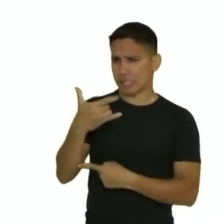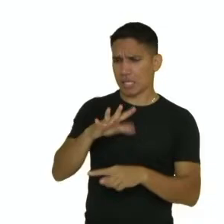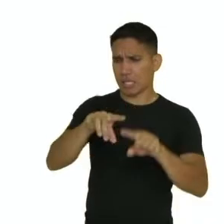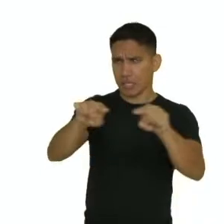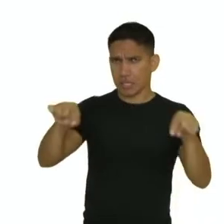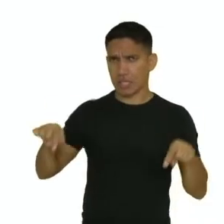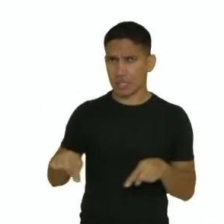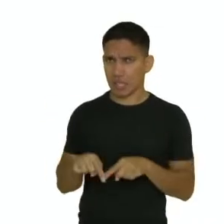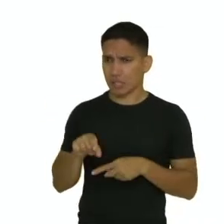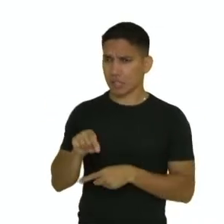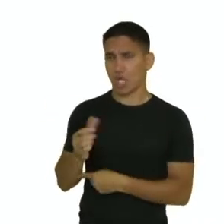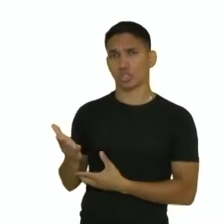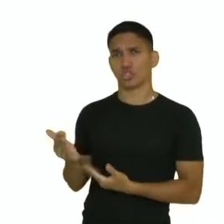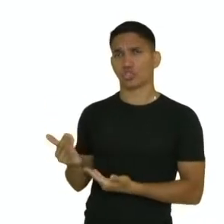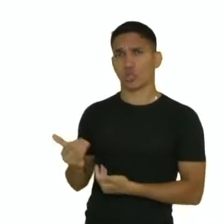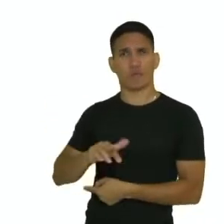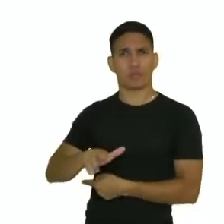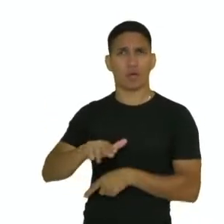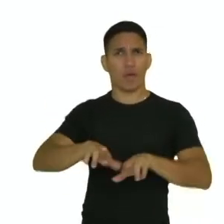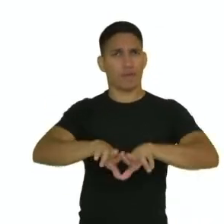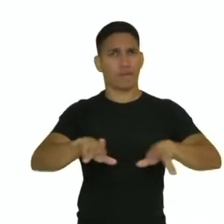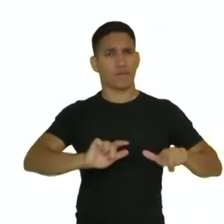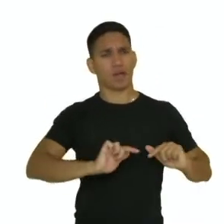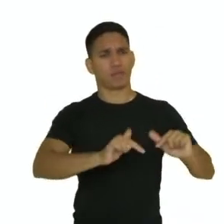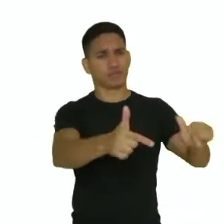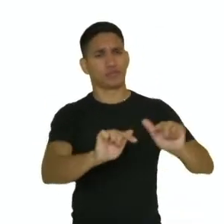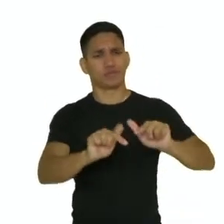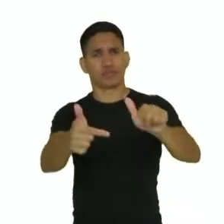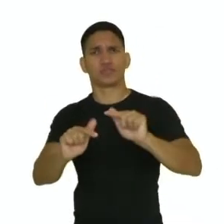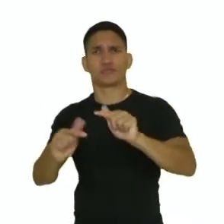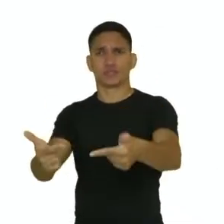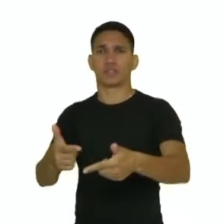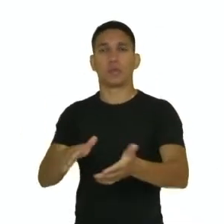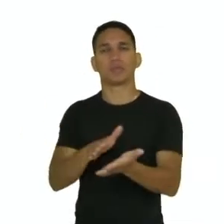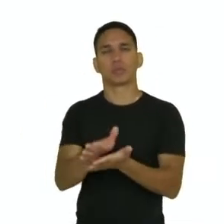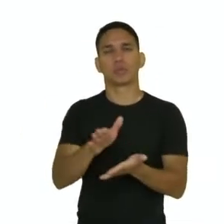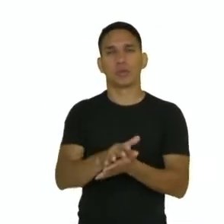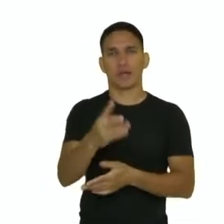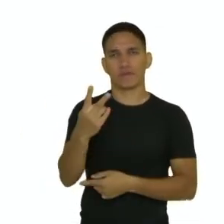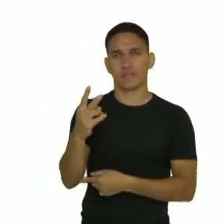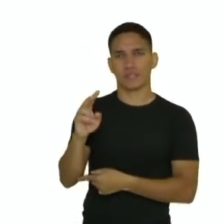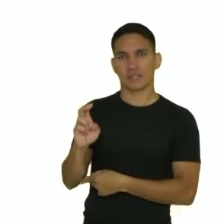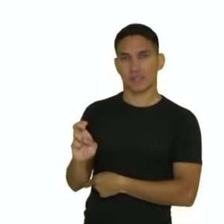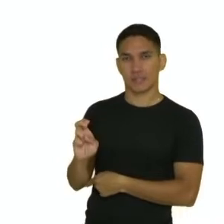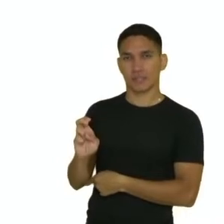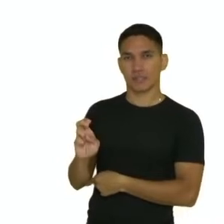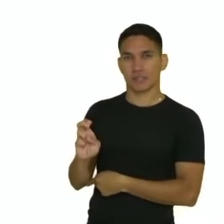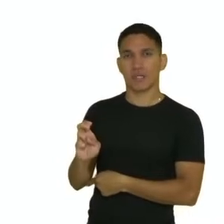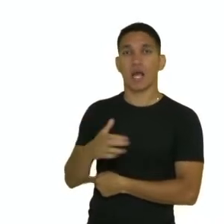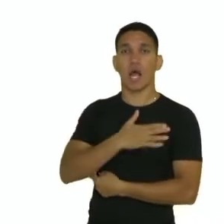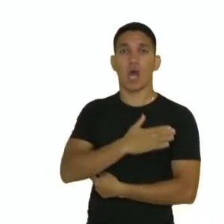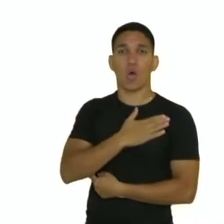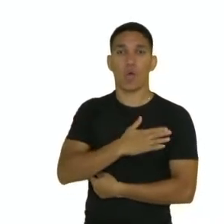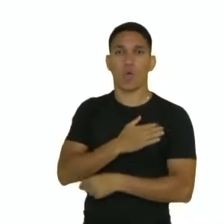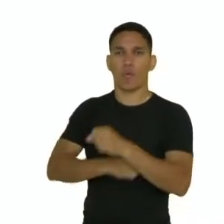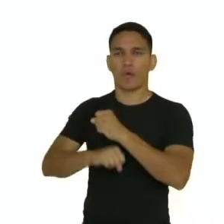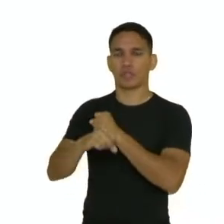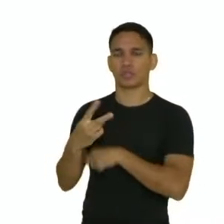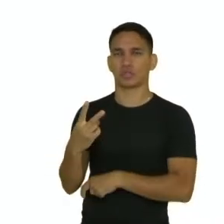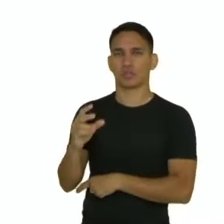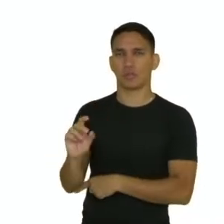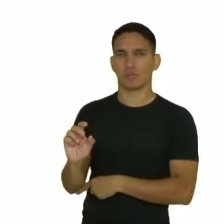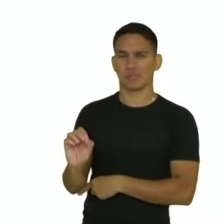não são multitarefas. Publicado no dia 25 de agosto de 2013. Um olho nas mensagens